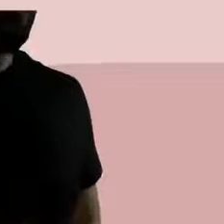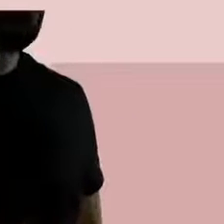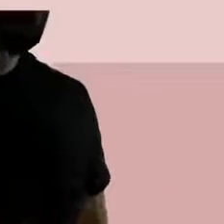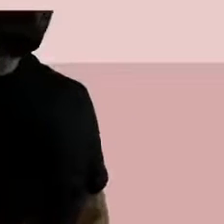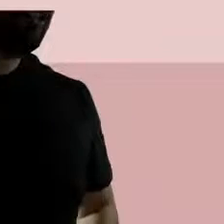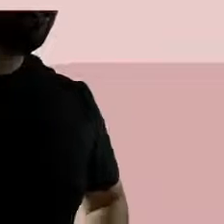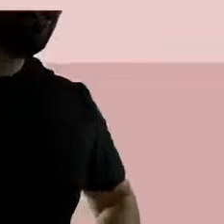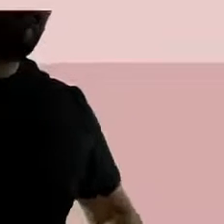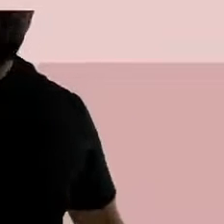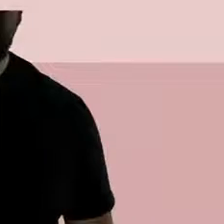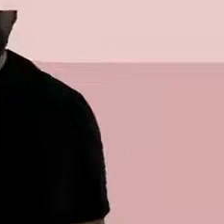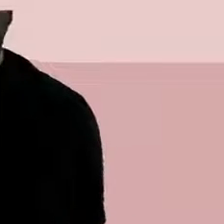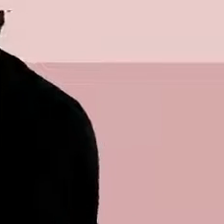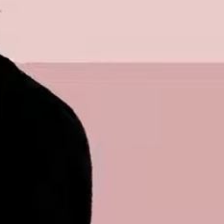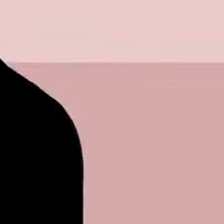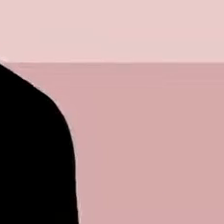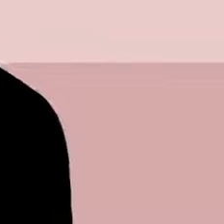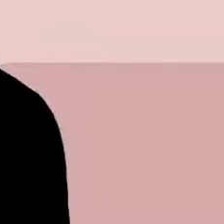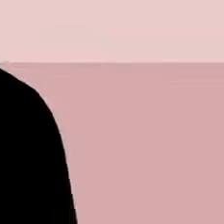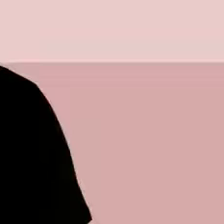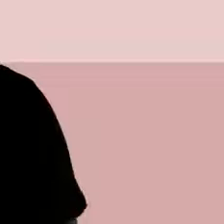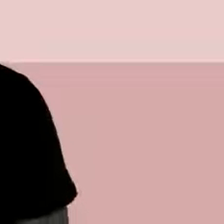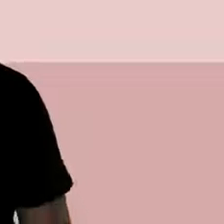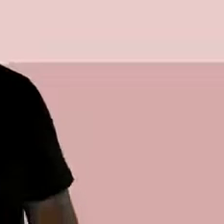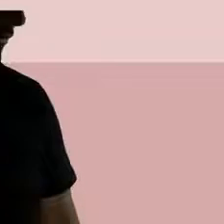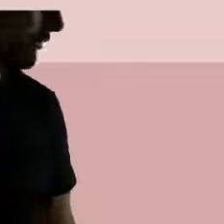streets of blue.